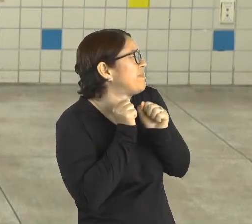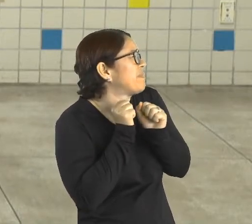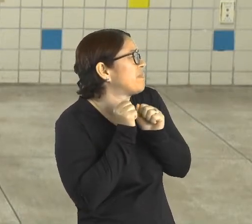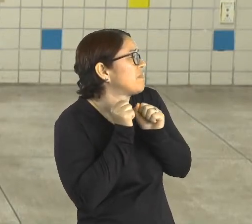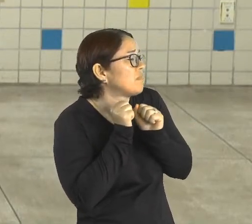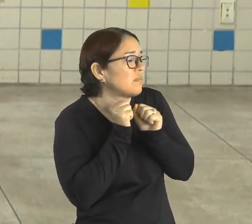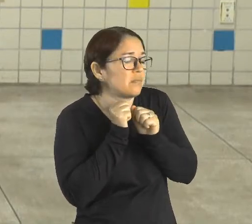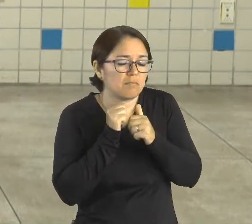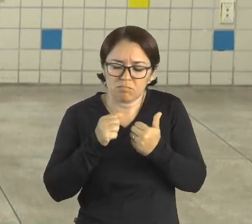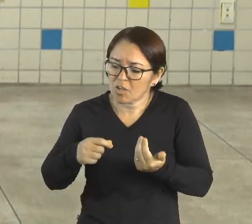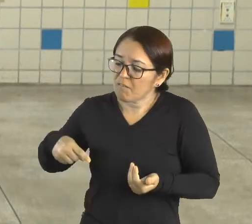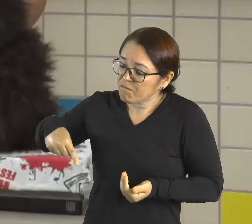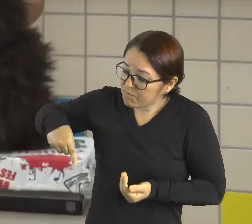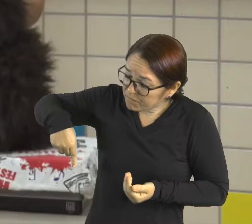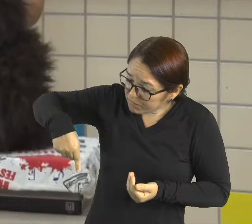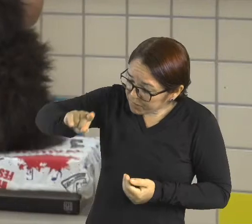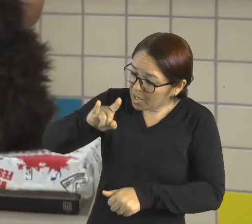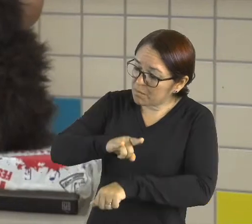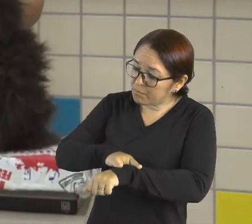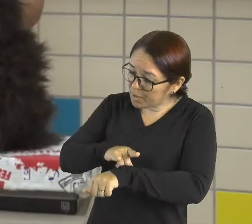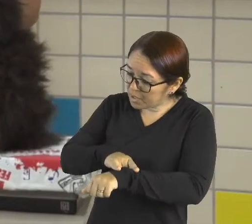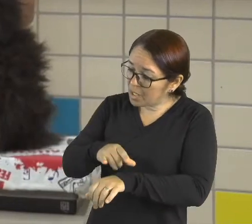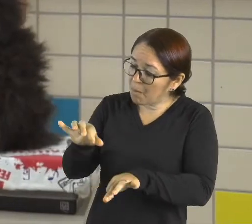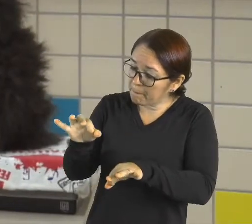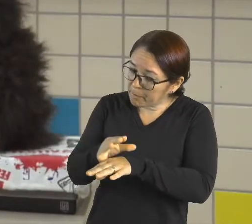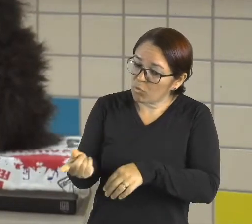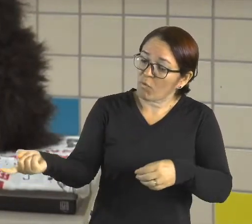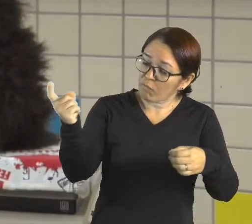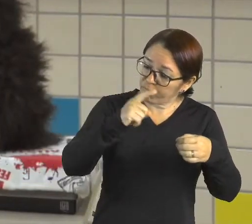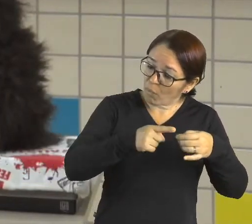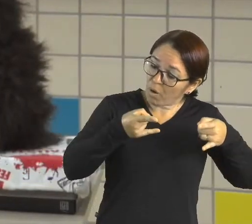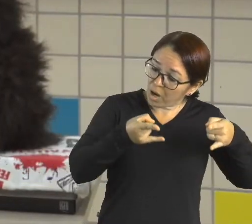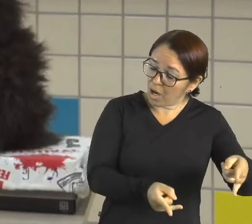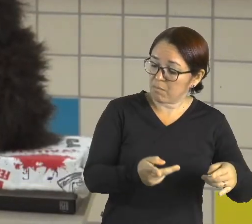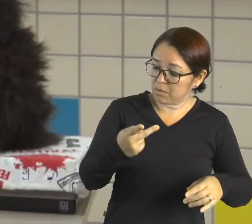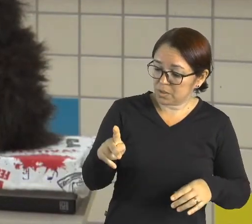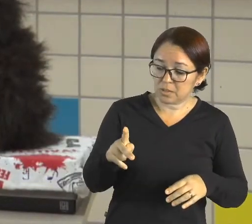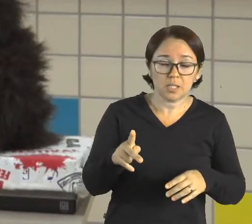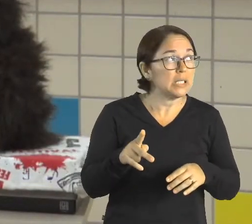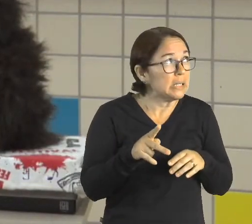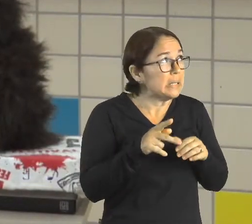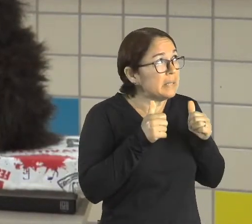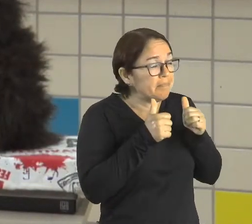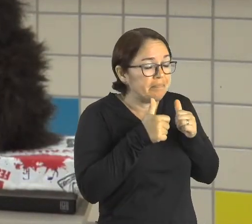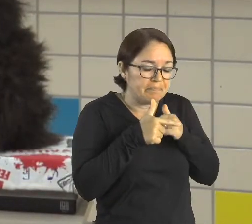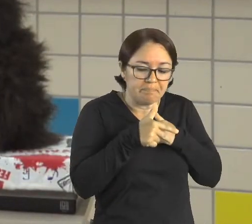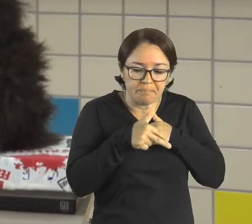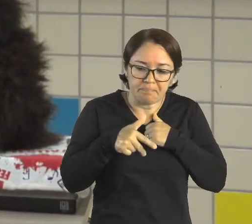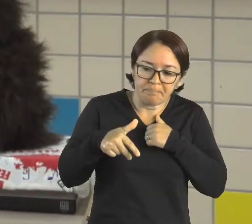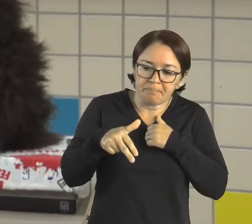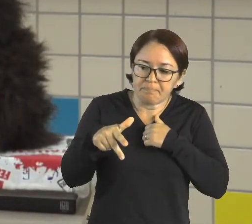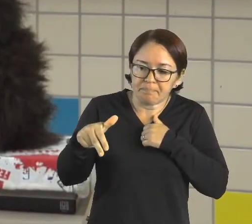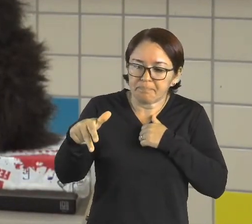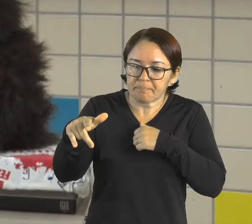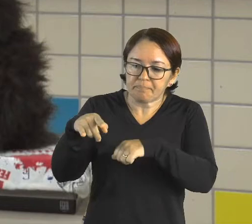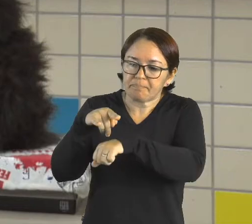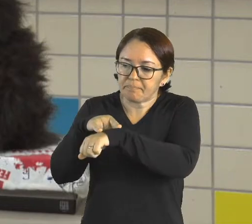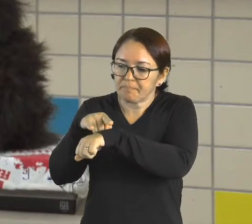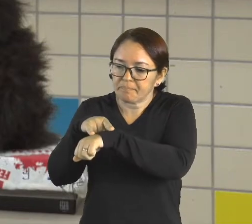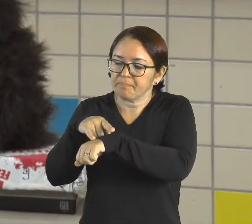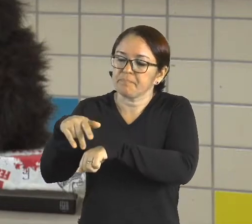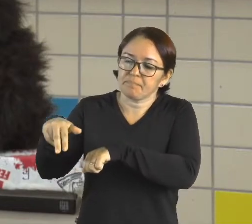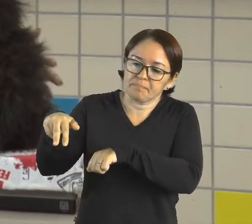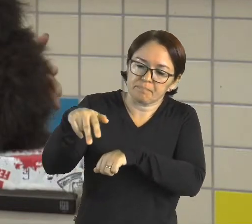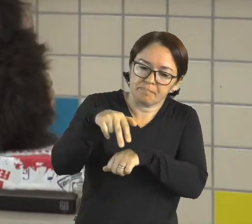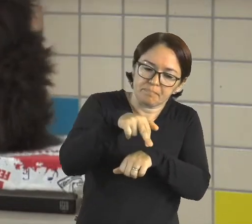no banheiro e volta para a sua cama. O pobrezinho saía, ia para o banheiro e depois ia para a tua cama. E